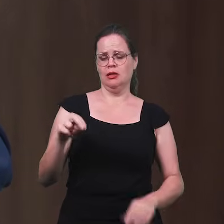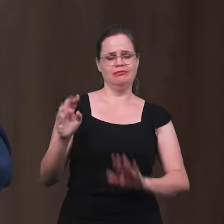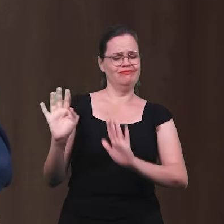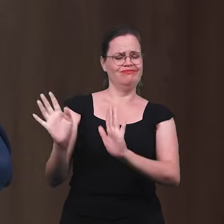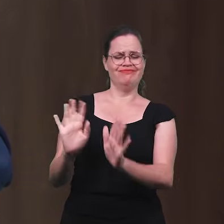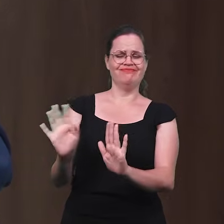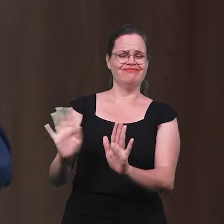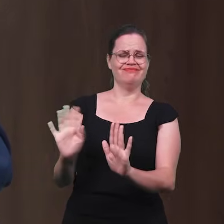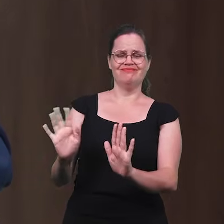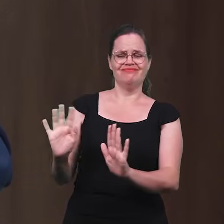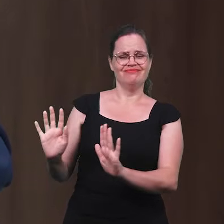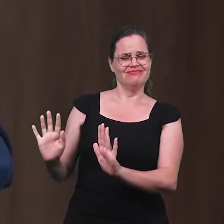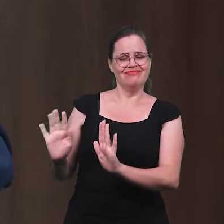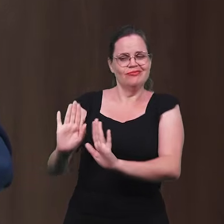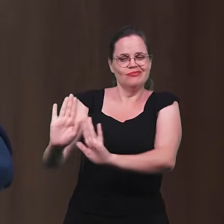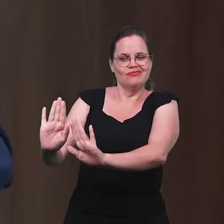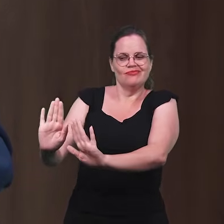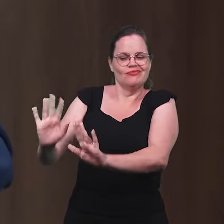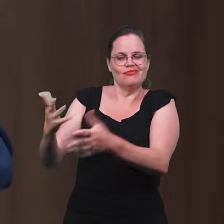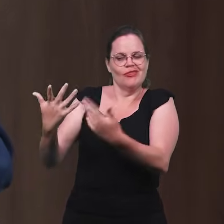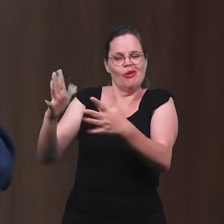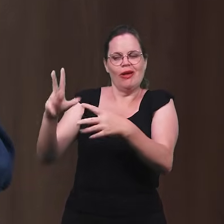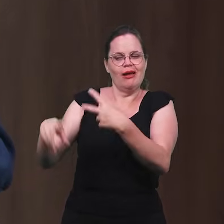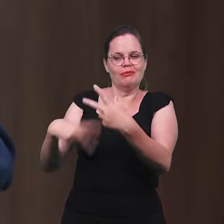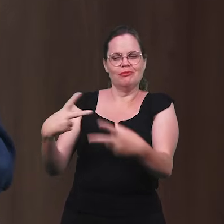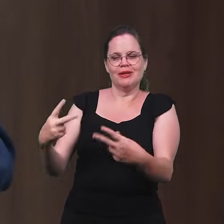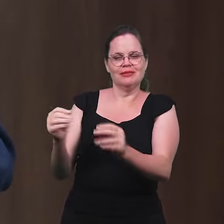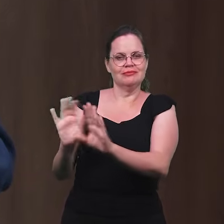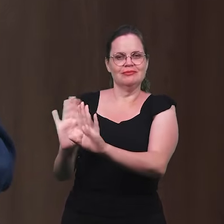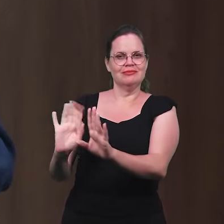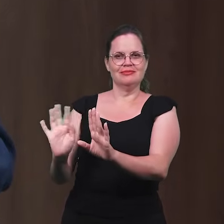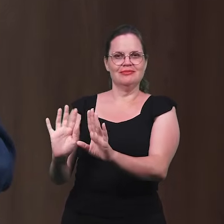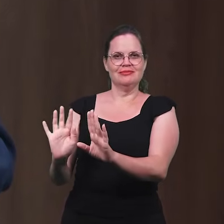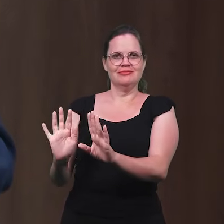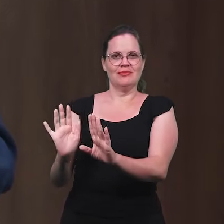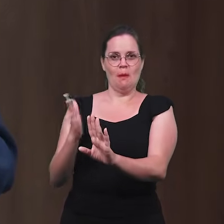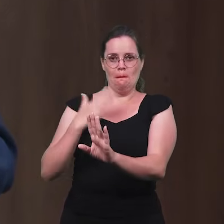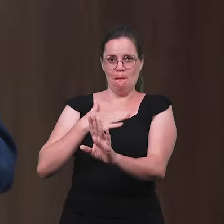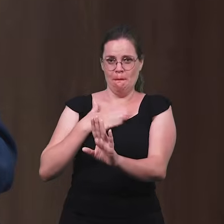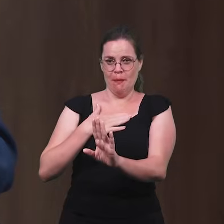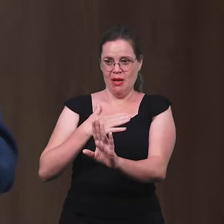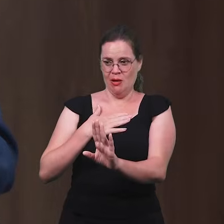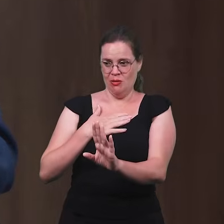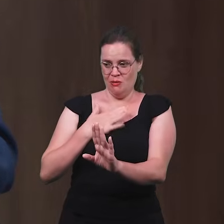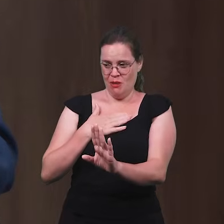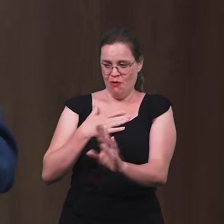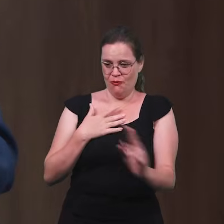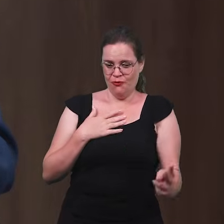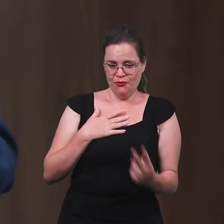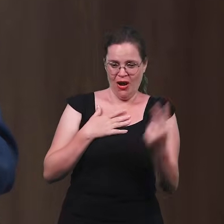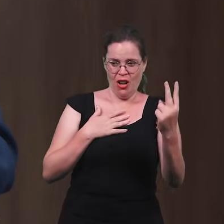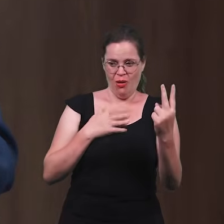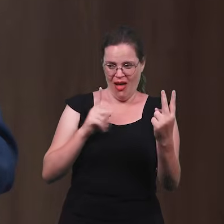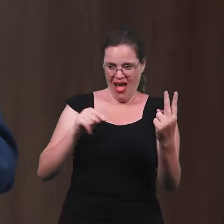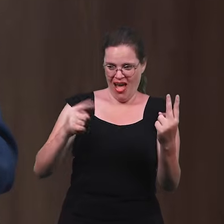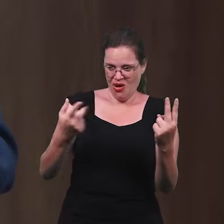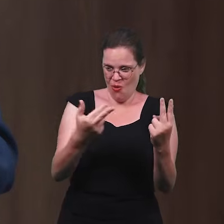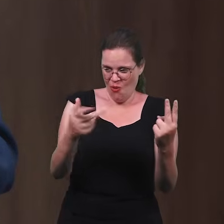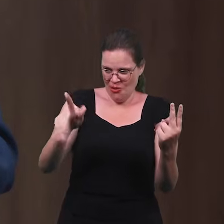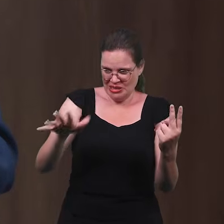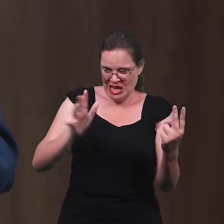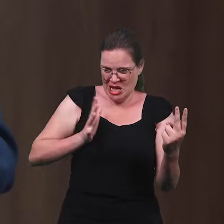a riqueza dele não estava naquilo. A riqueza dele estava no Senhor, que lhe dava